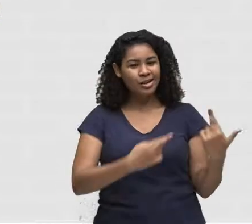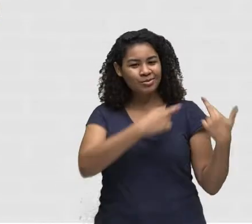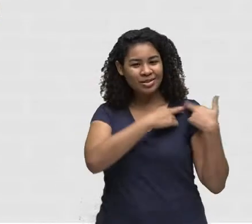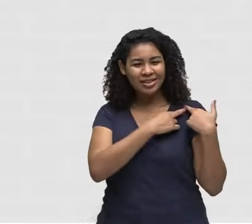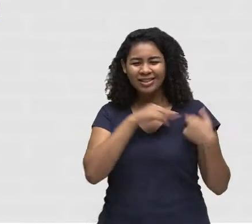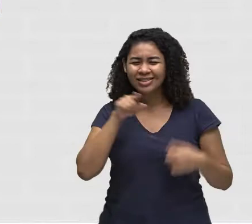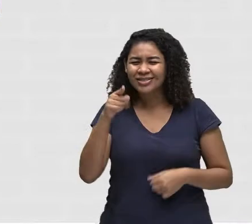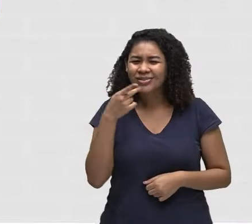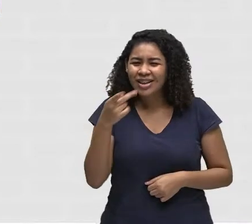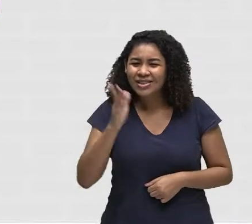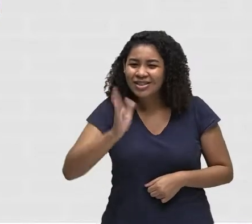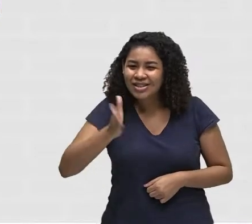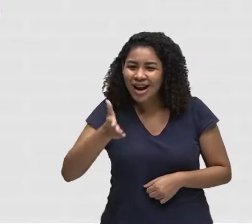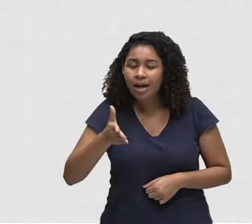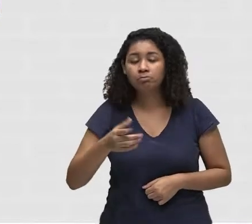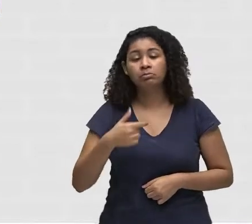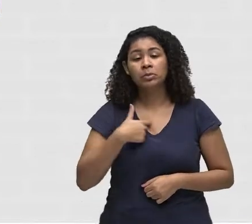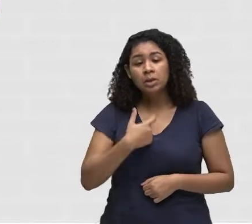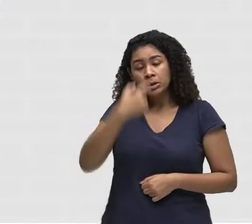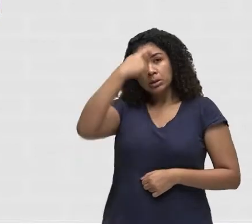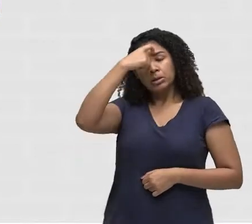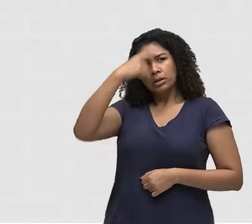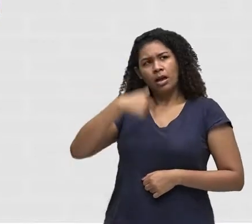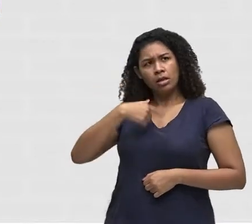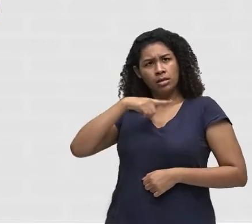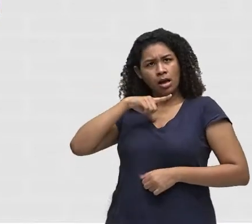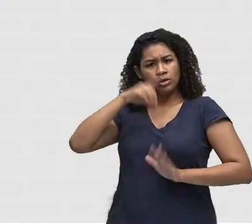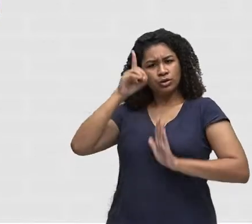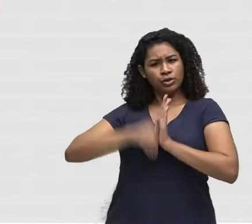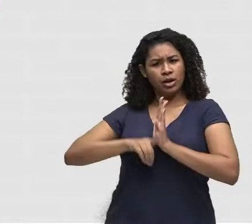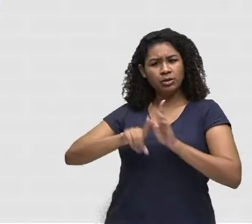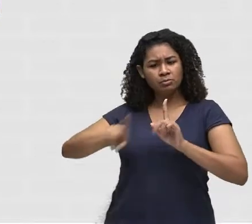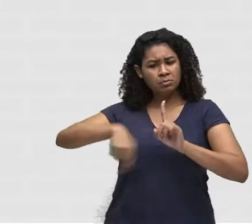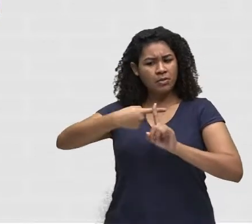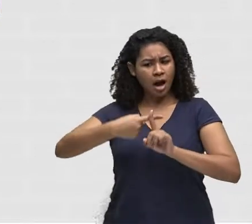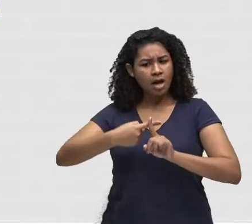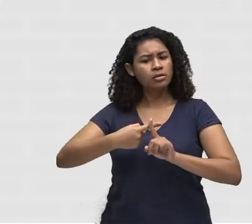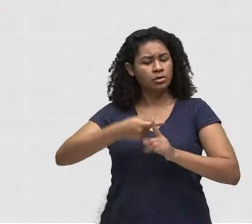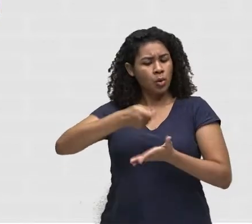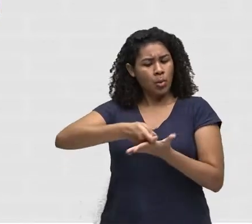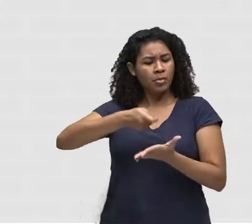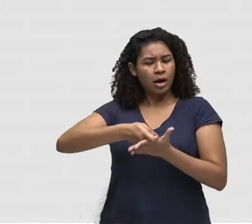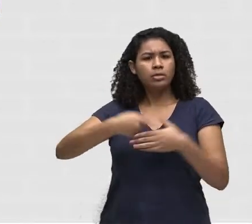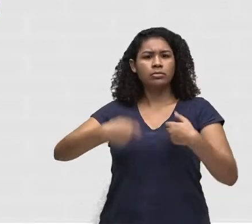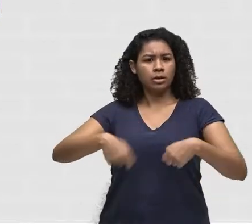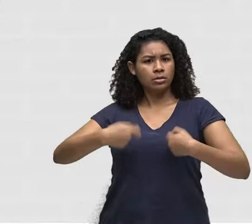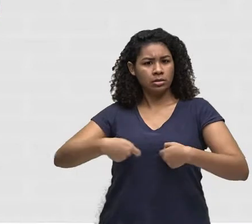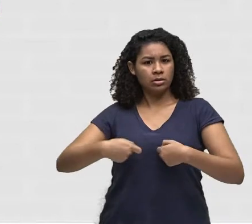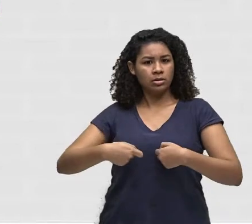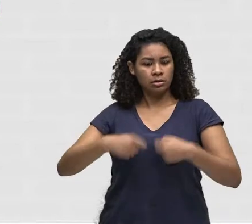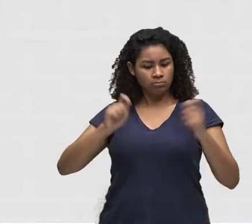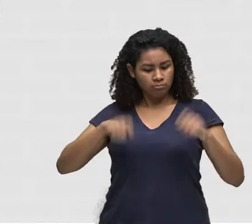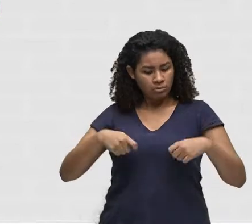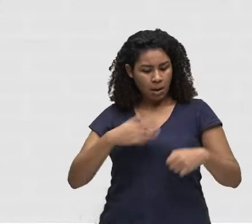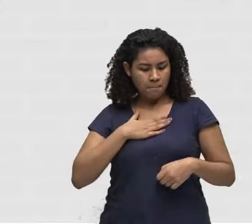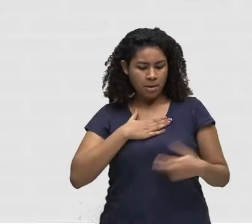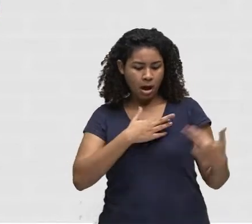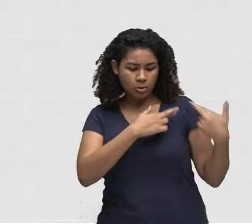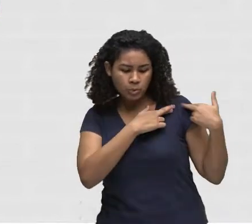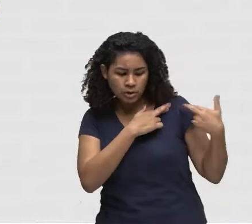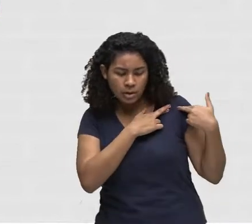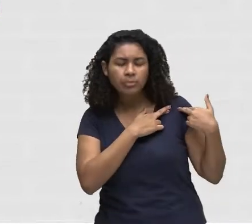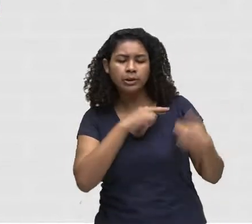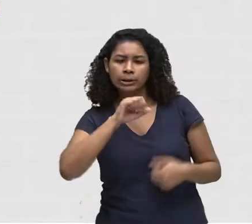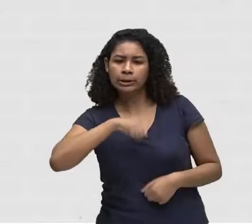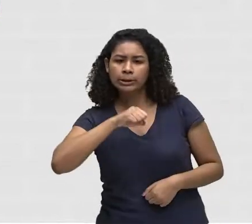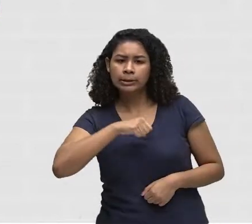falou. Eu entendo que tenho direitos, mas eu entendo que tenho deveres também. Então eu tenho coisas a serem destinadas a mim, porém também tenho